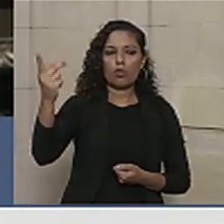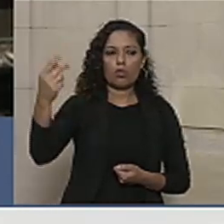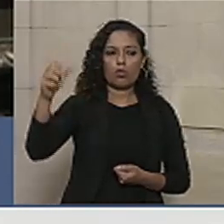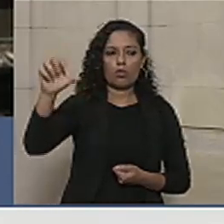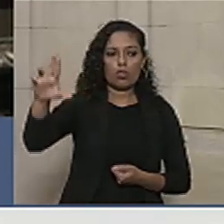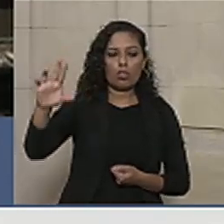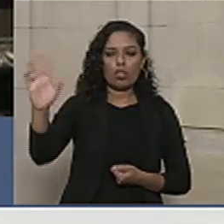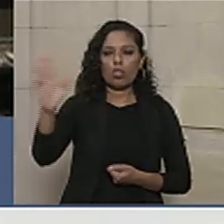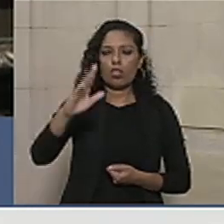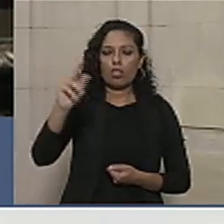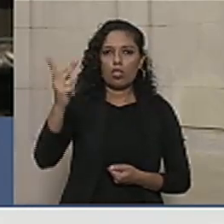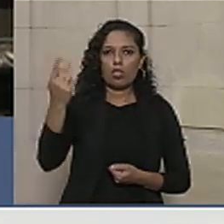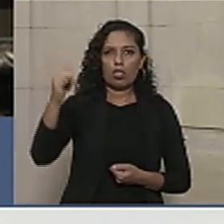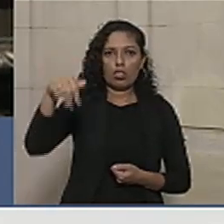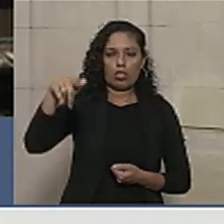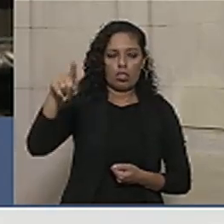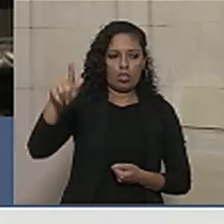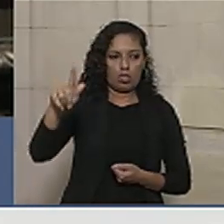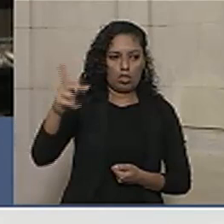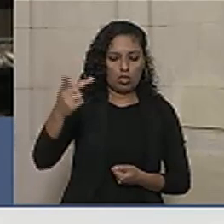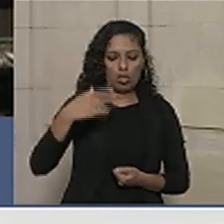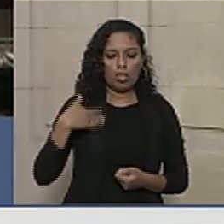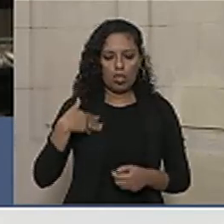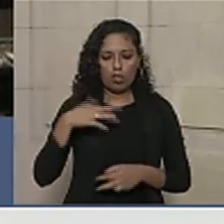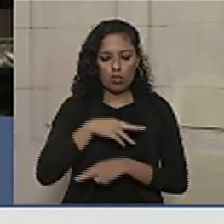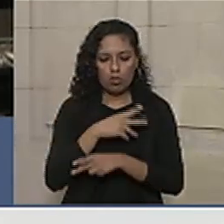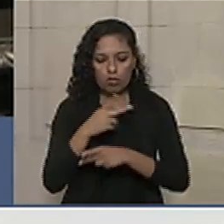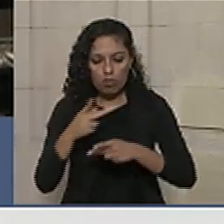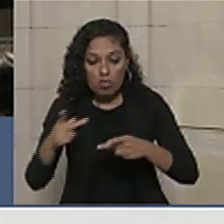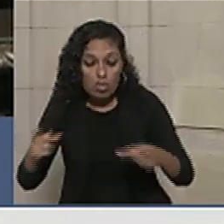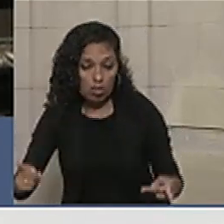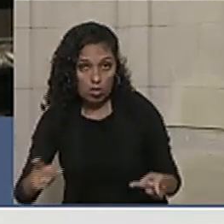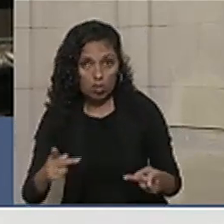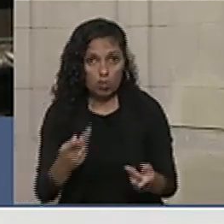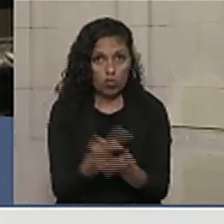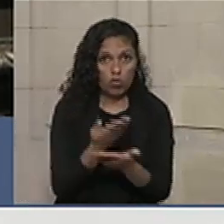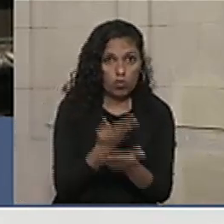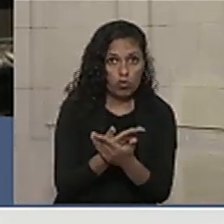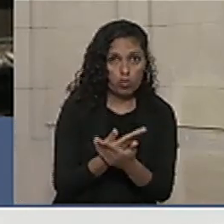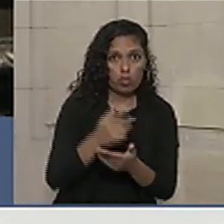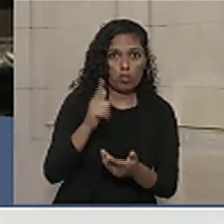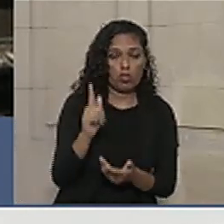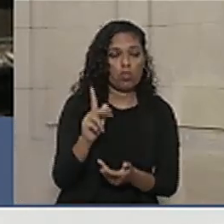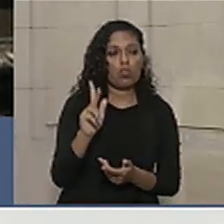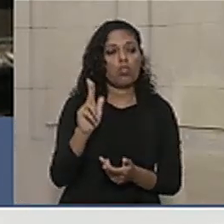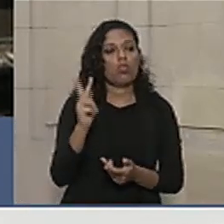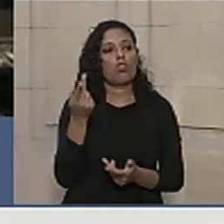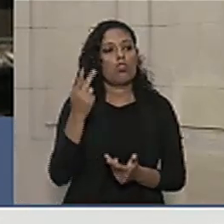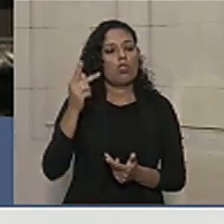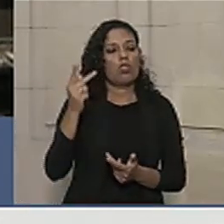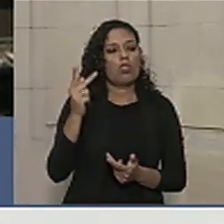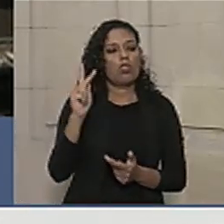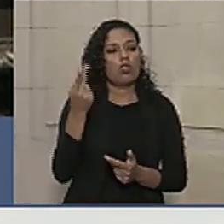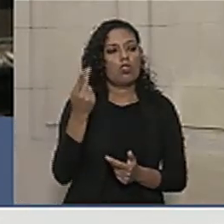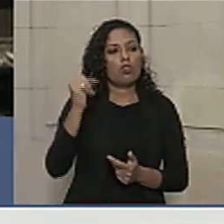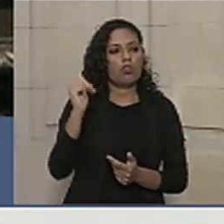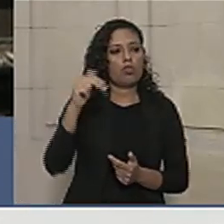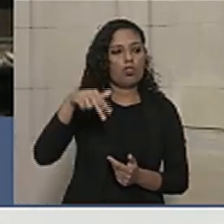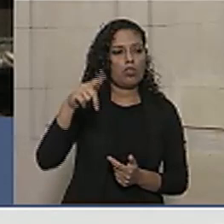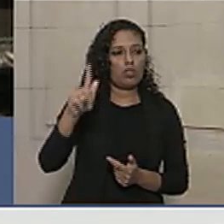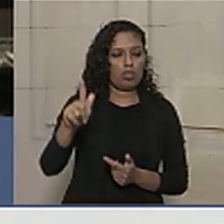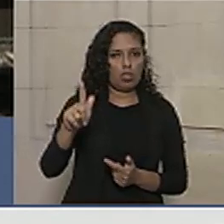Não Violência Coretta Scott King e Martin Luther King, conhecer sua